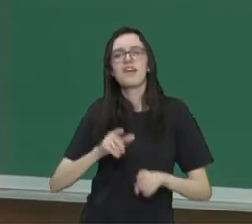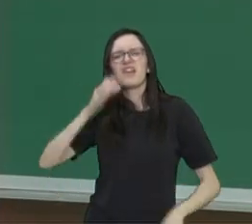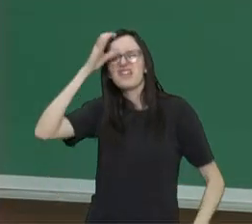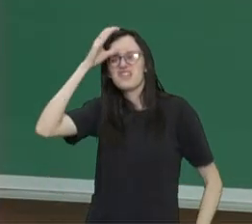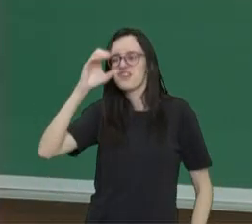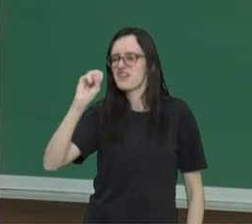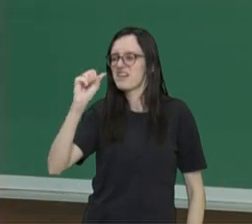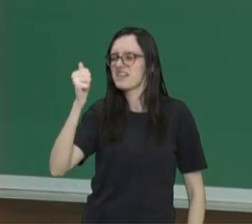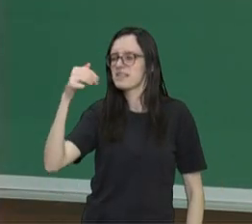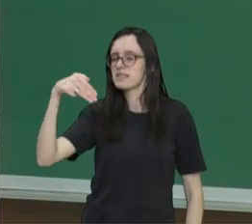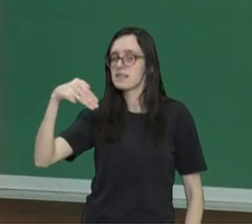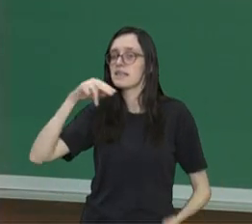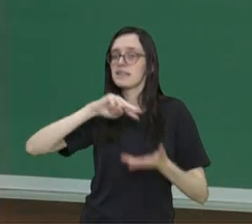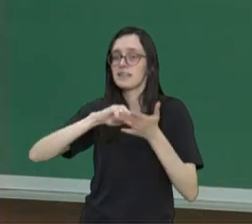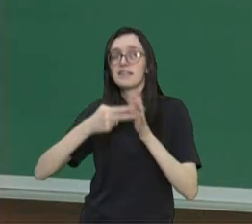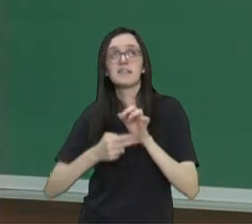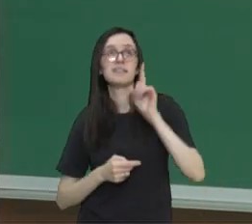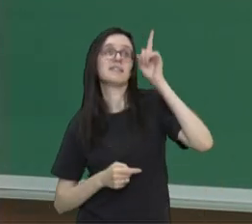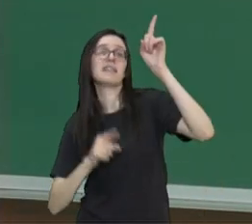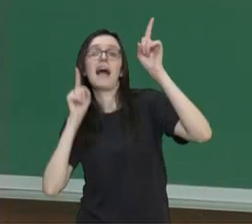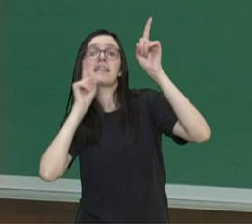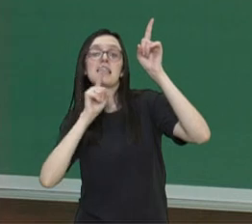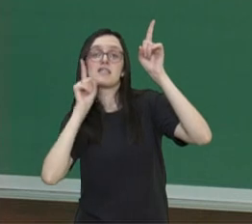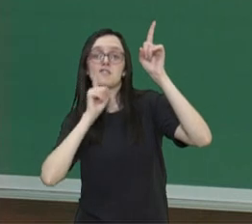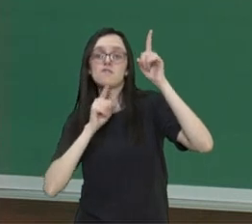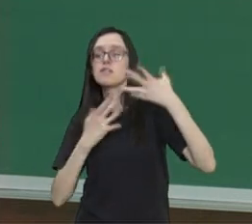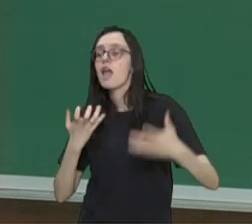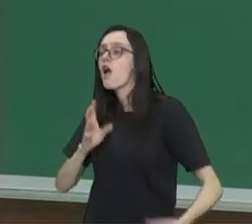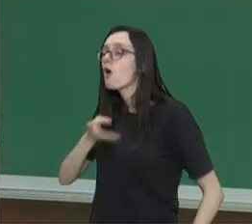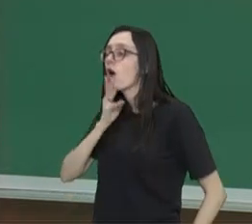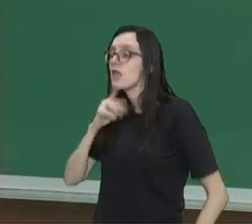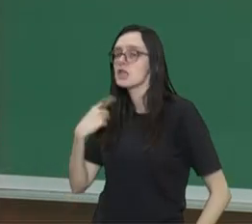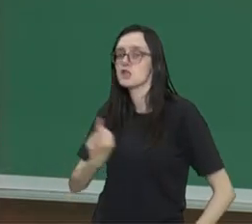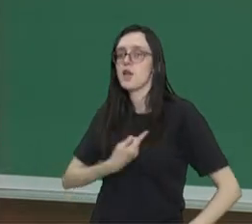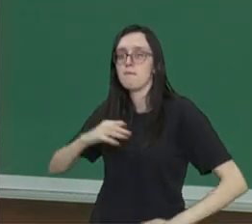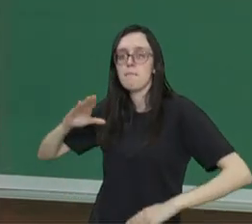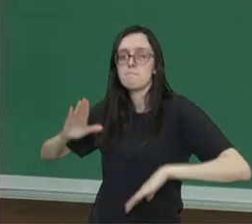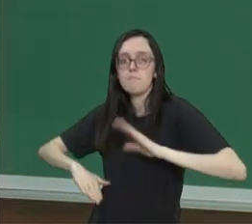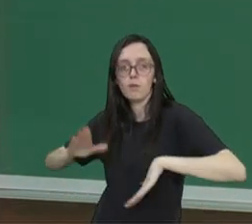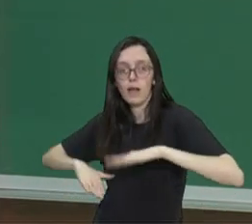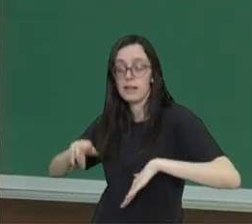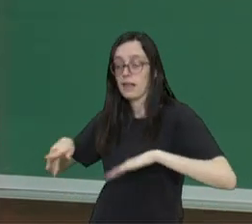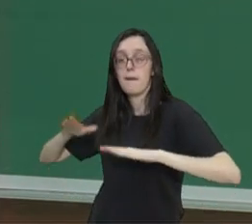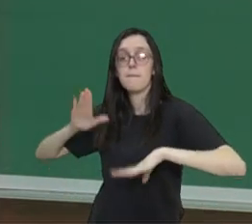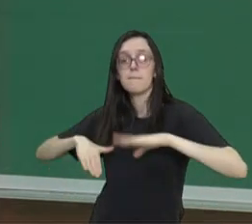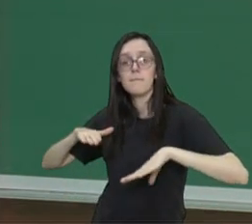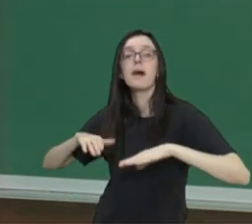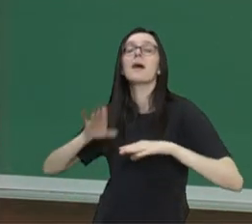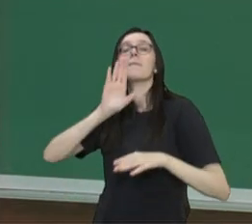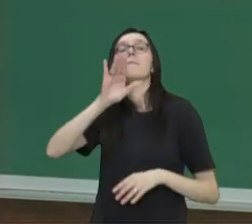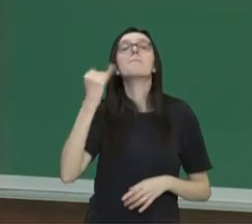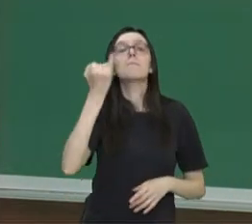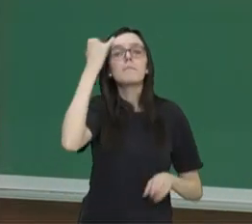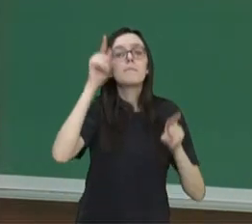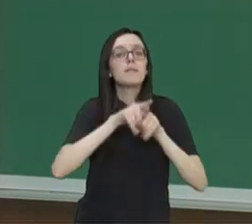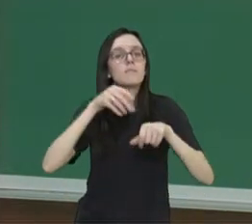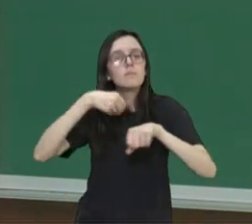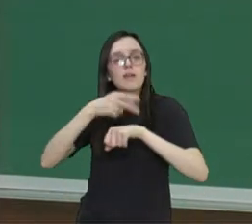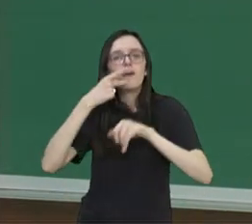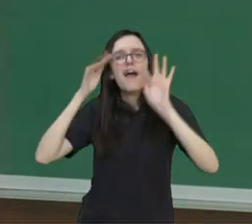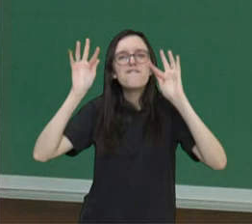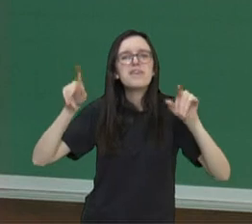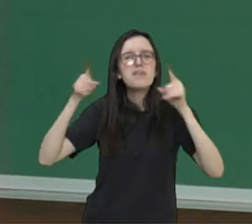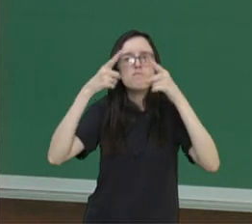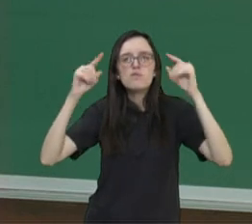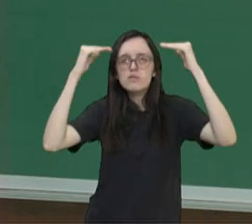querendo conhecer a nossa batucada. E ainda, ele faz referência à valorização da culinária, quando ele conta, lá no final da